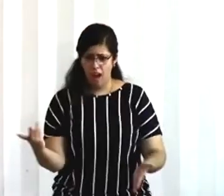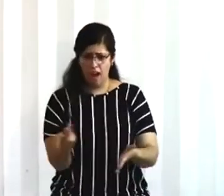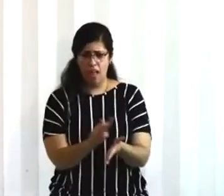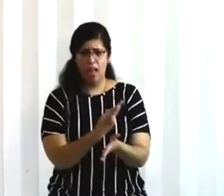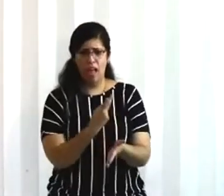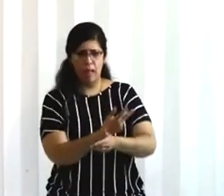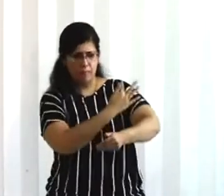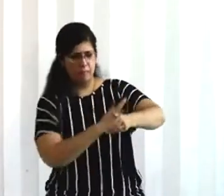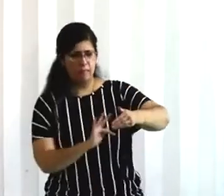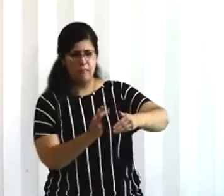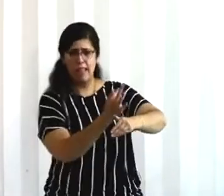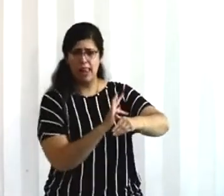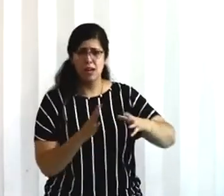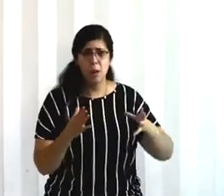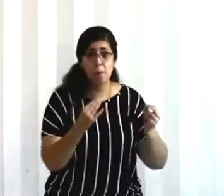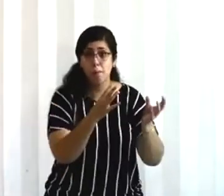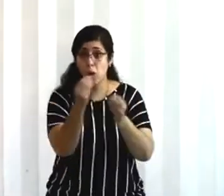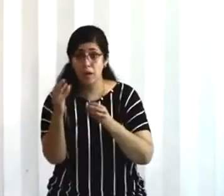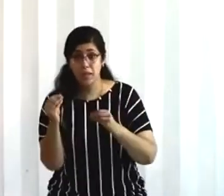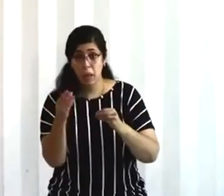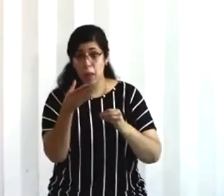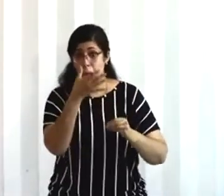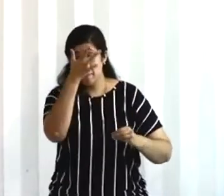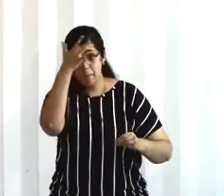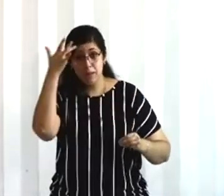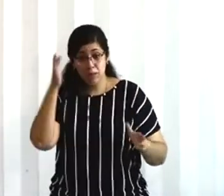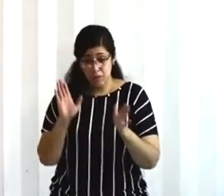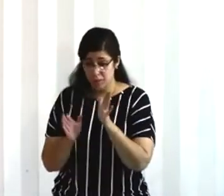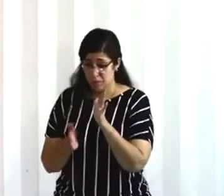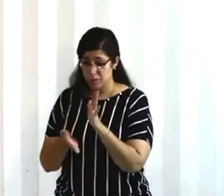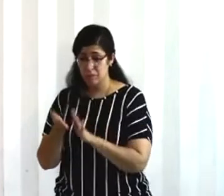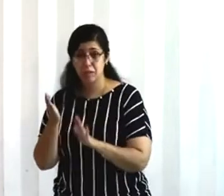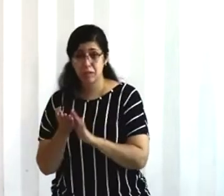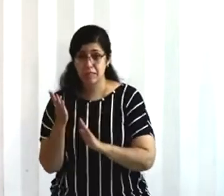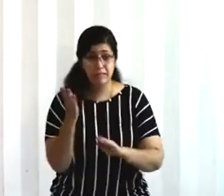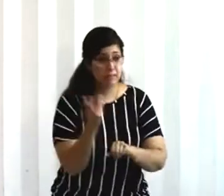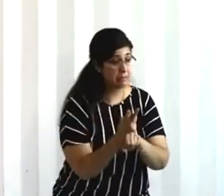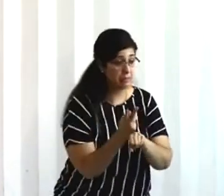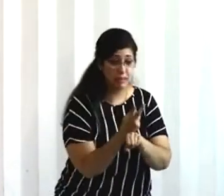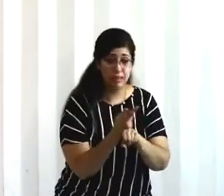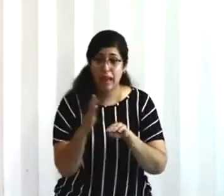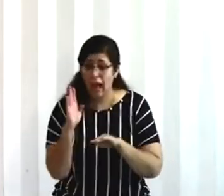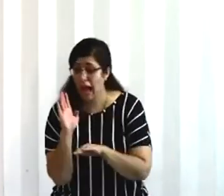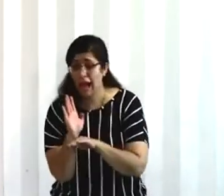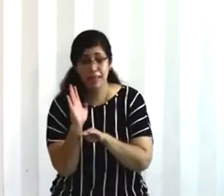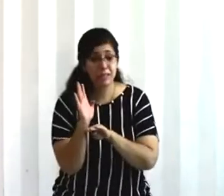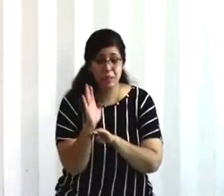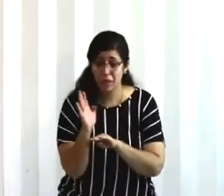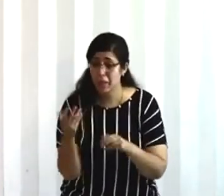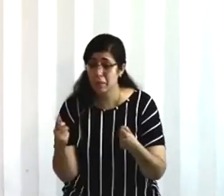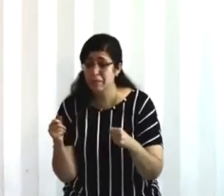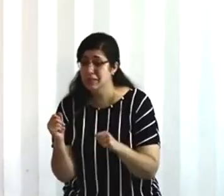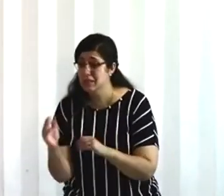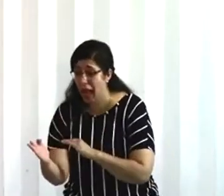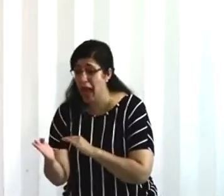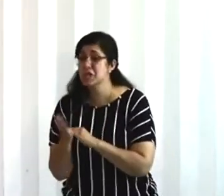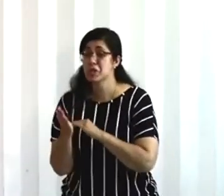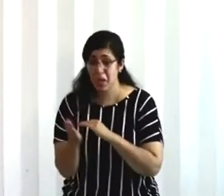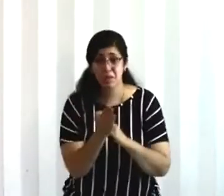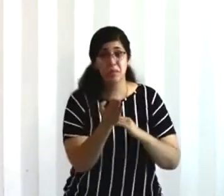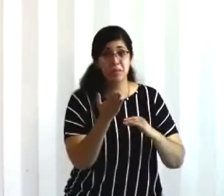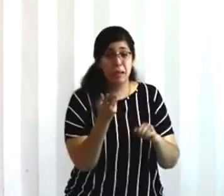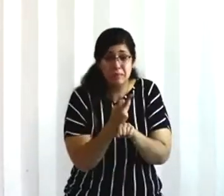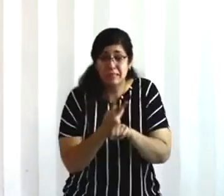morar, havia muitos refugiados buscando socorro, havia famílias destruídas, havia